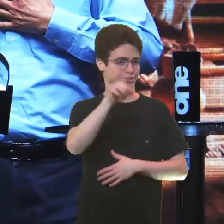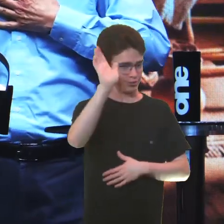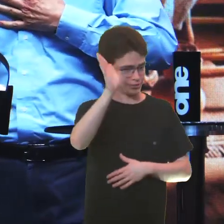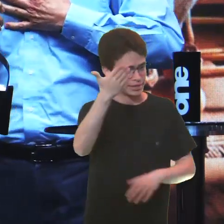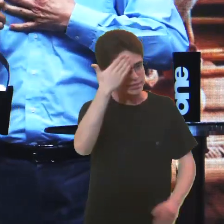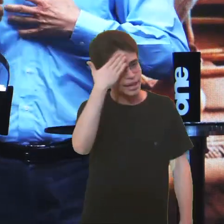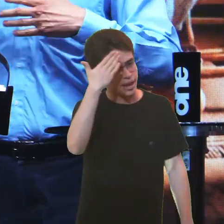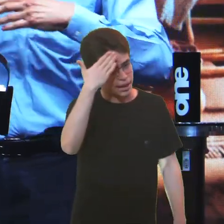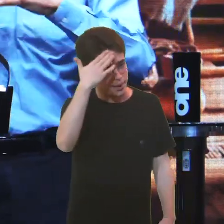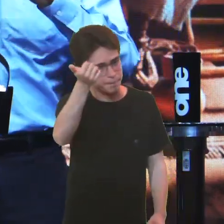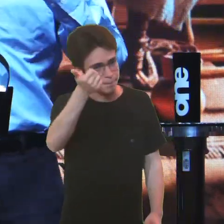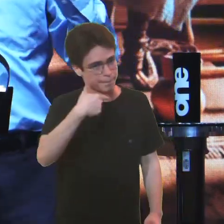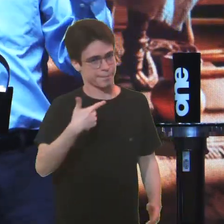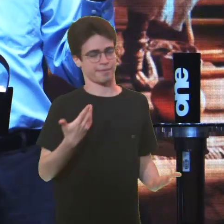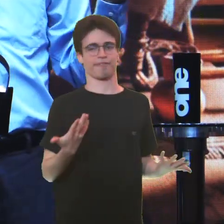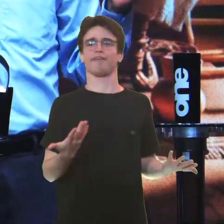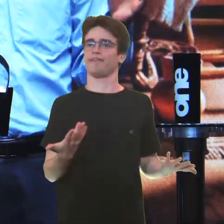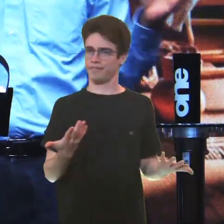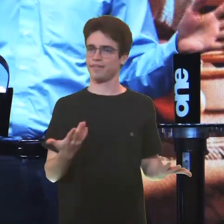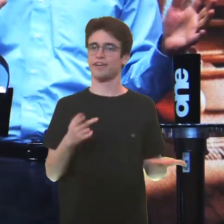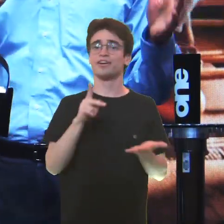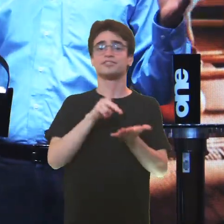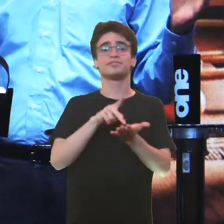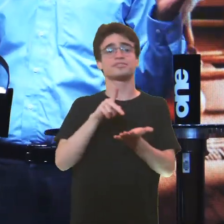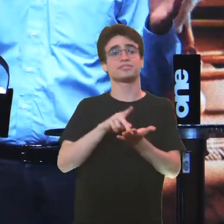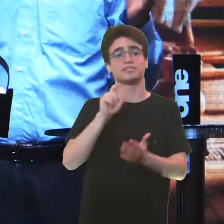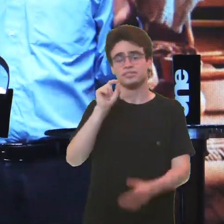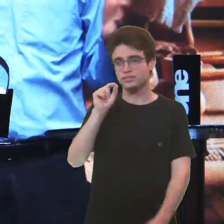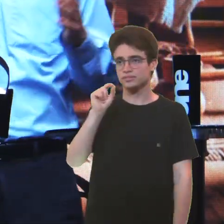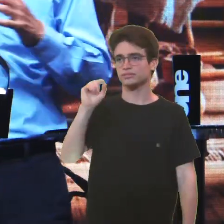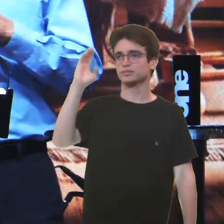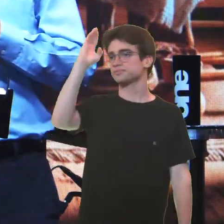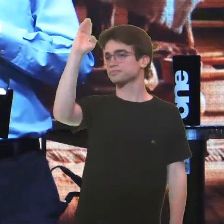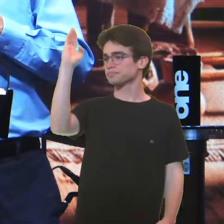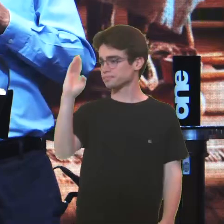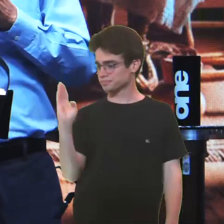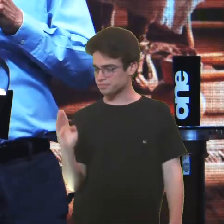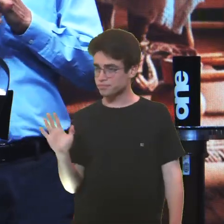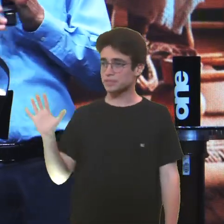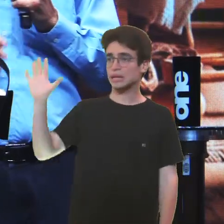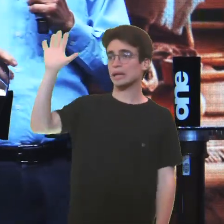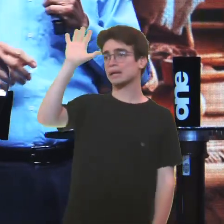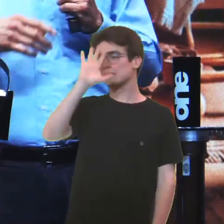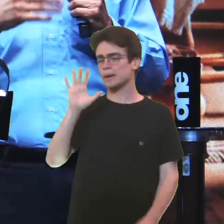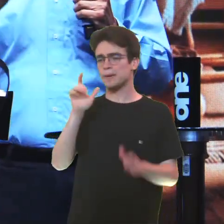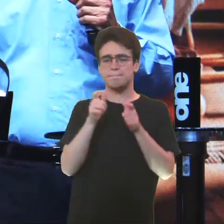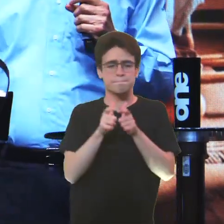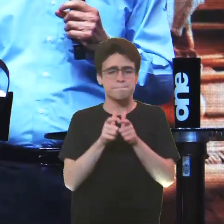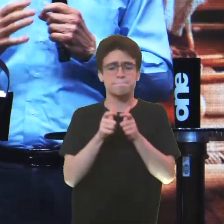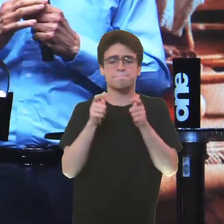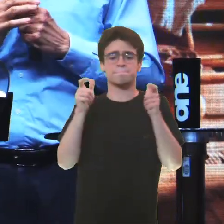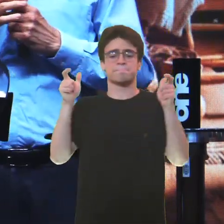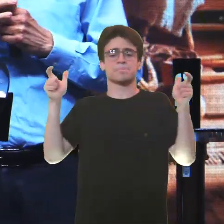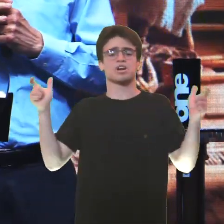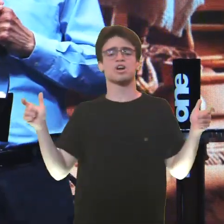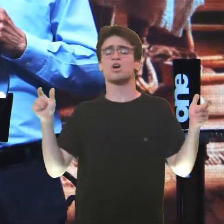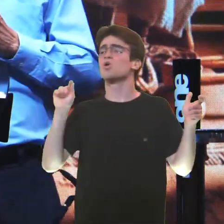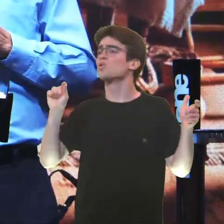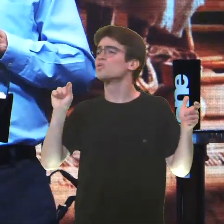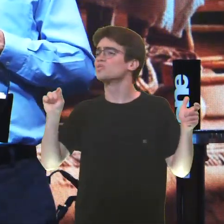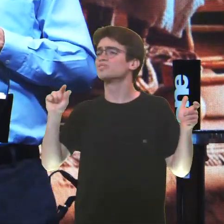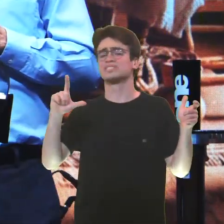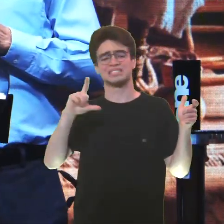melhor do que eu que la mayor parte del territorio que a maior parte do brasileño território brasileiro está casi despoblado.